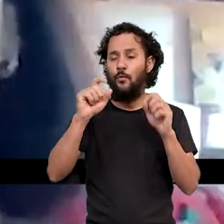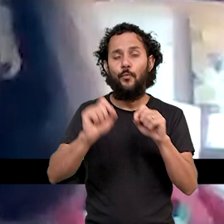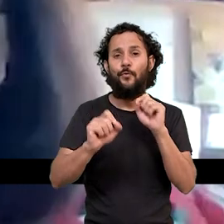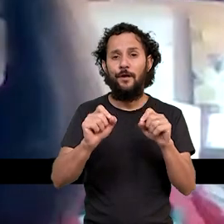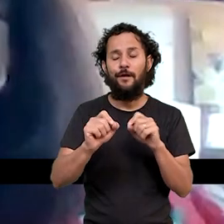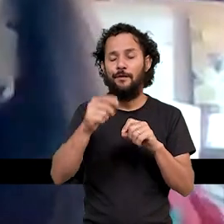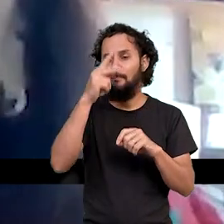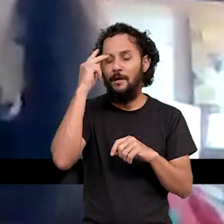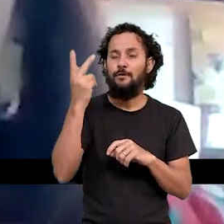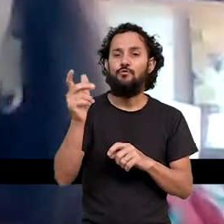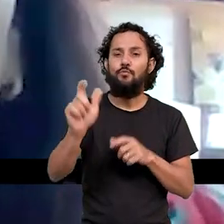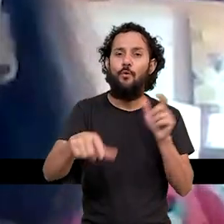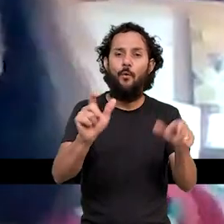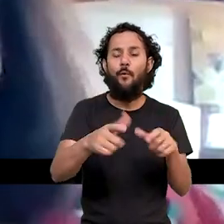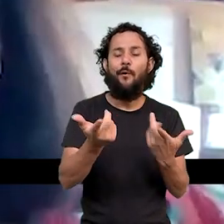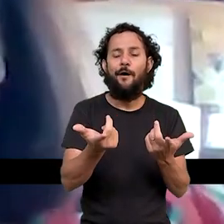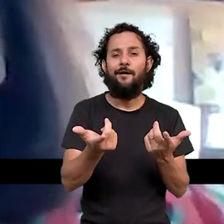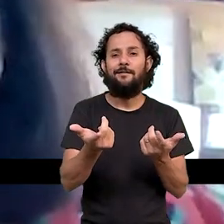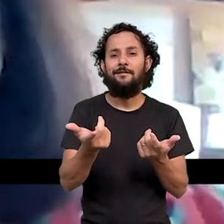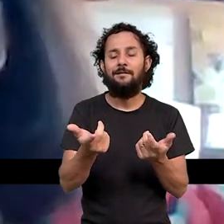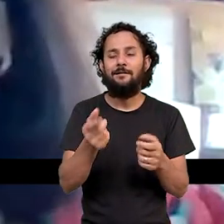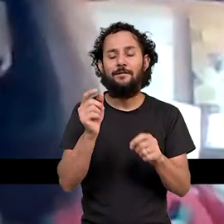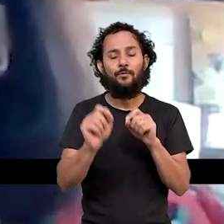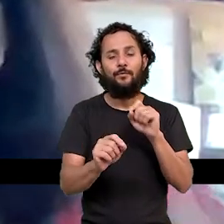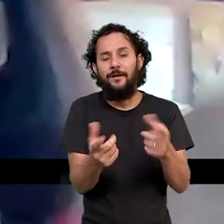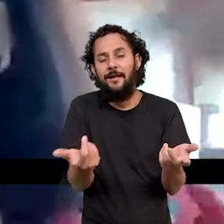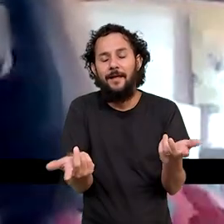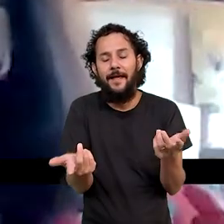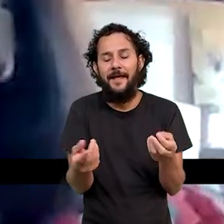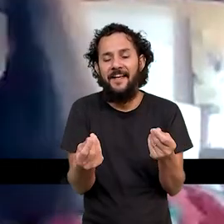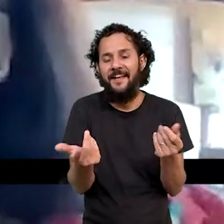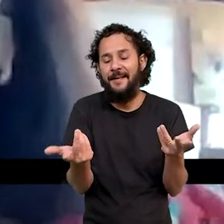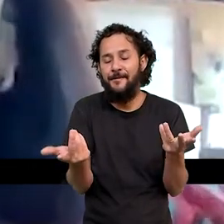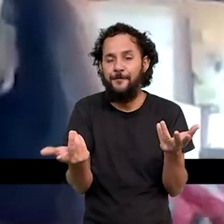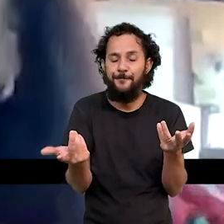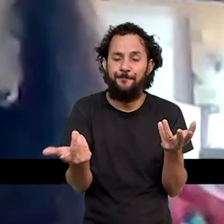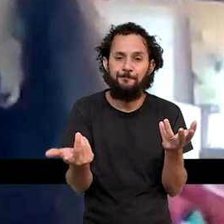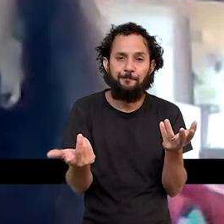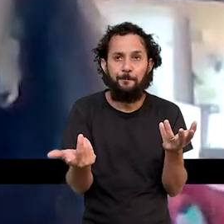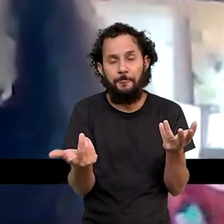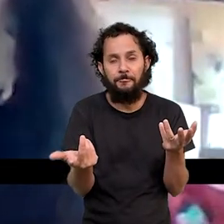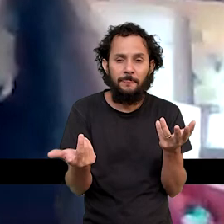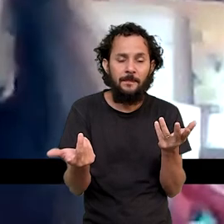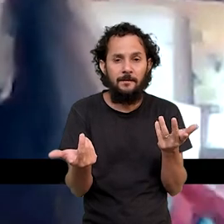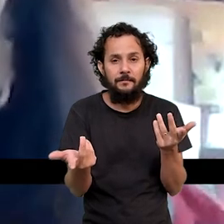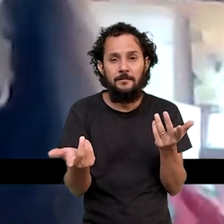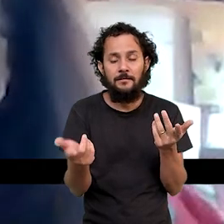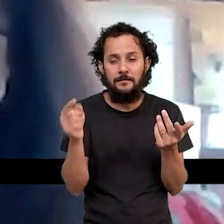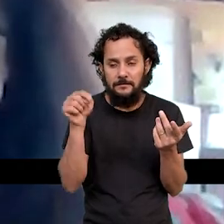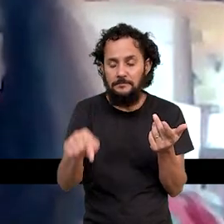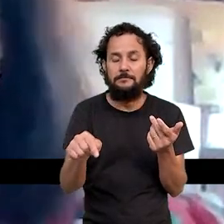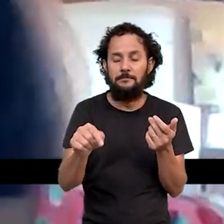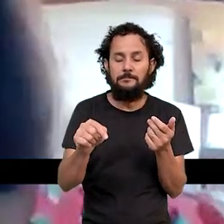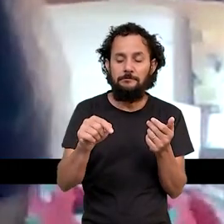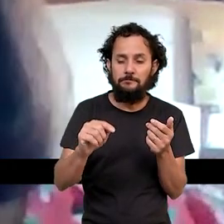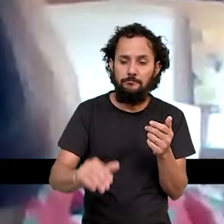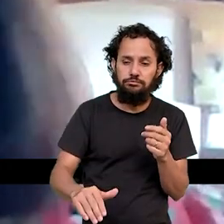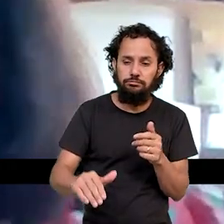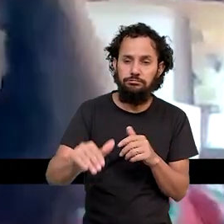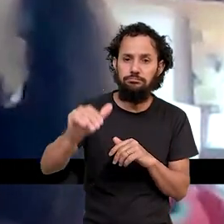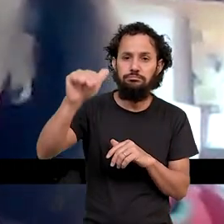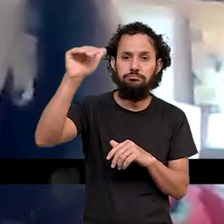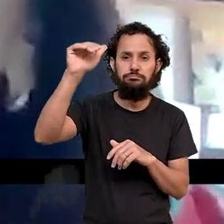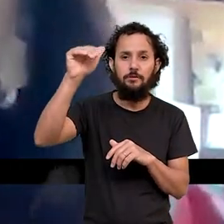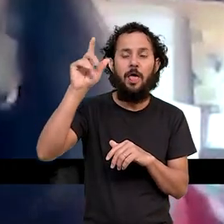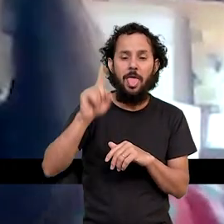preocupação aquelas pessoas, aqueles seres que pudessem, então, se constituir